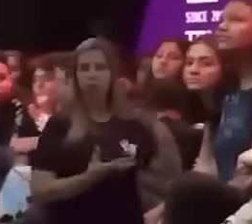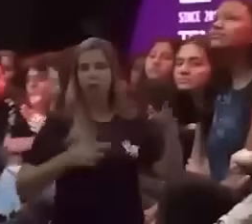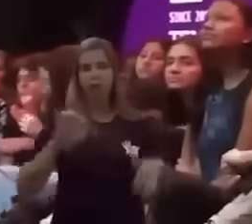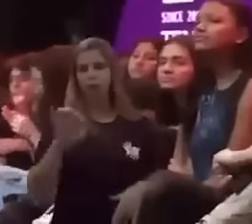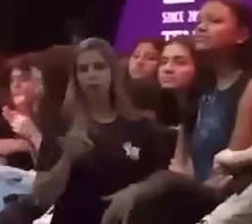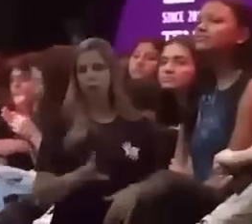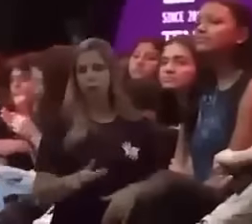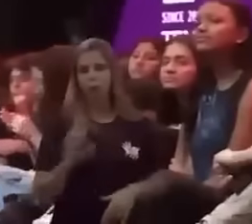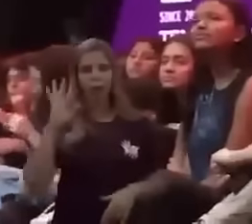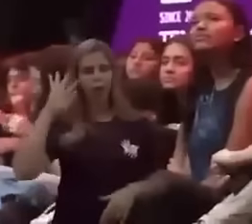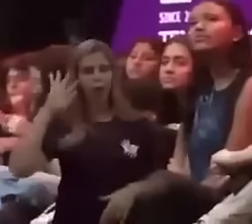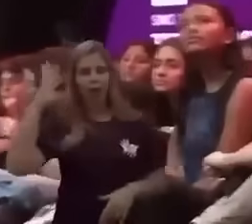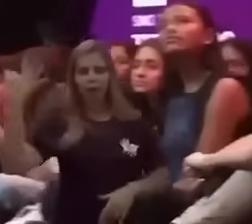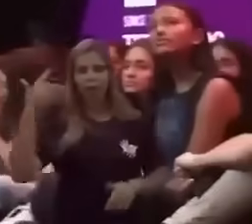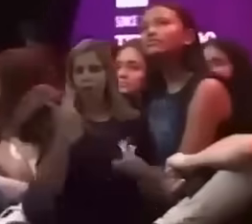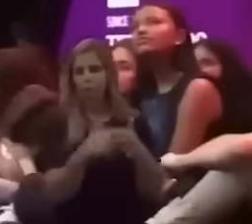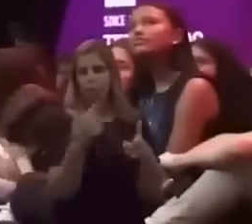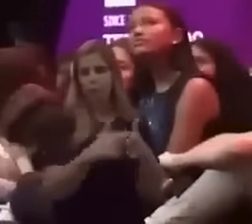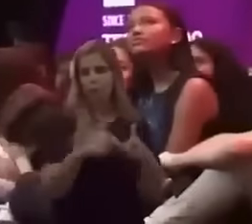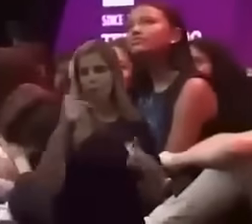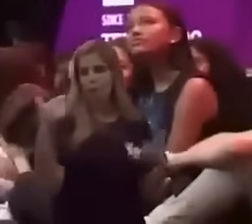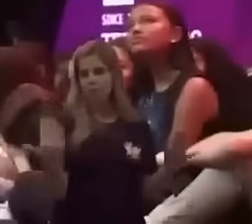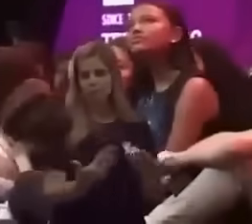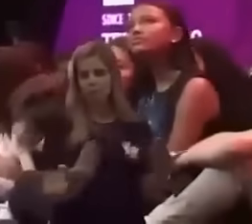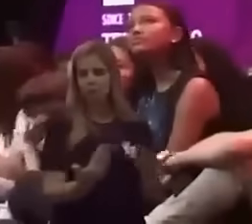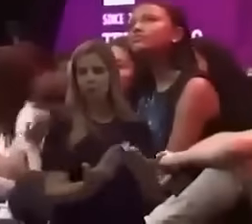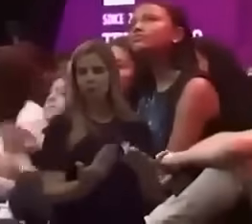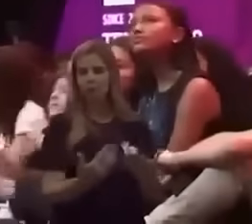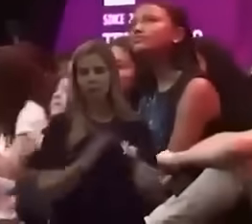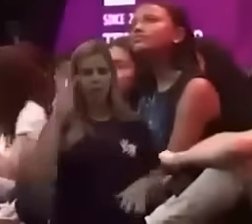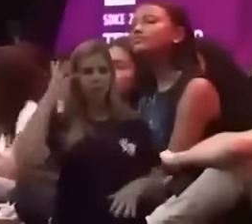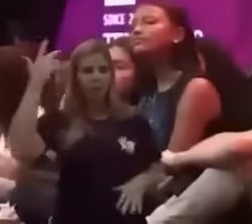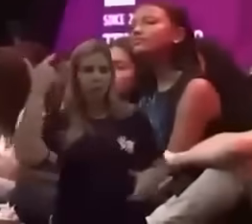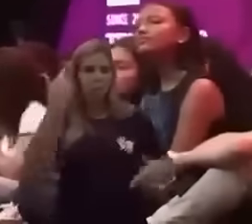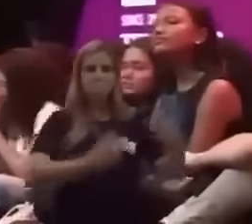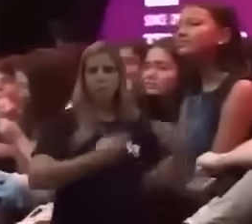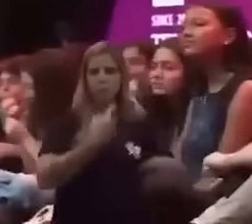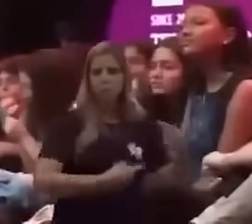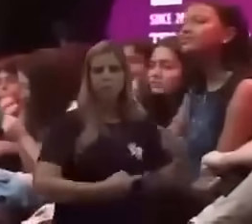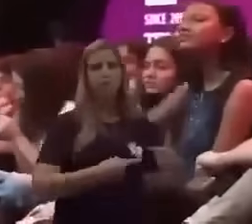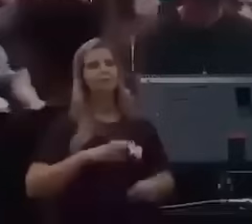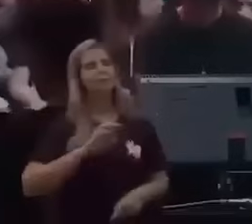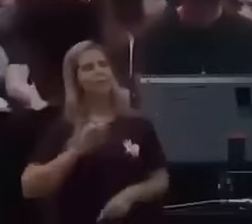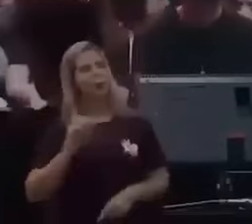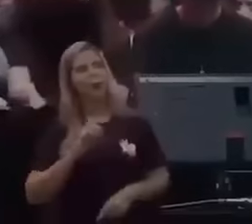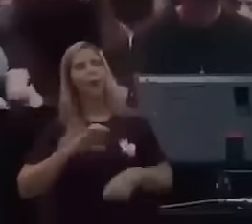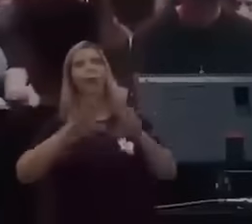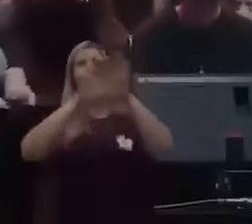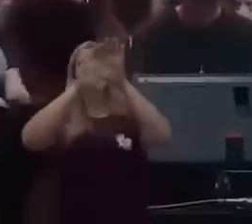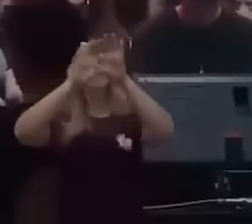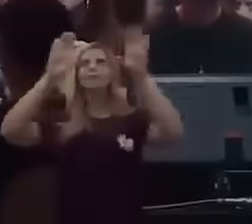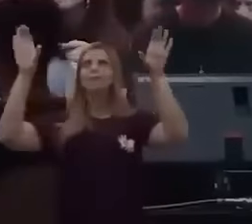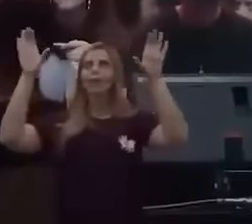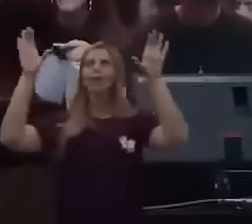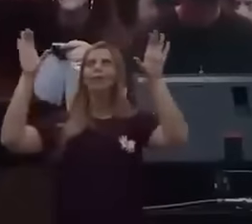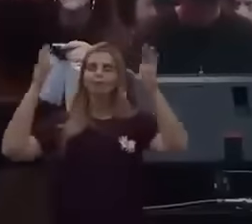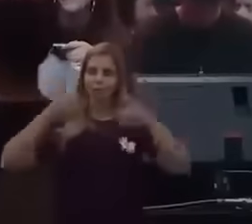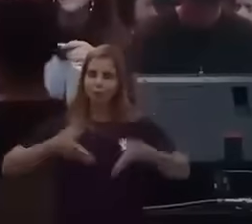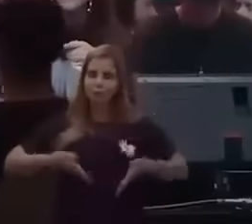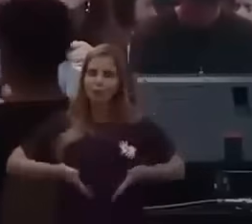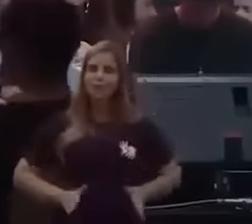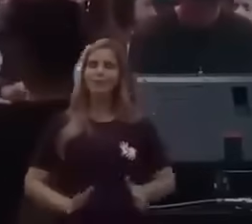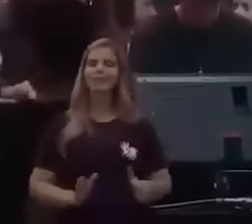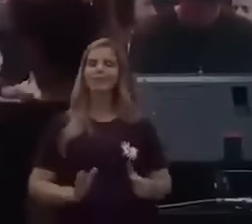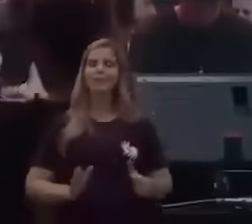mundo apenas para resolver os seus problemas do aqui e do agora. Eu vim do céu para ir para a cruz, e é para a cruz que eu estou indo,